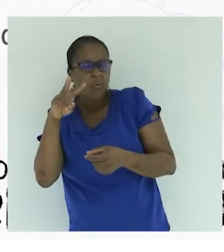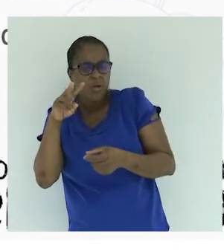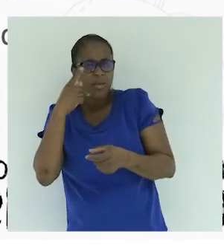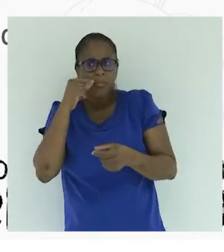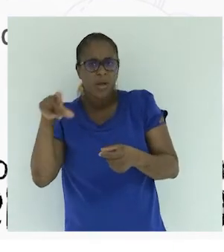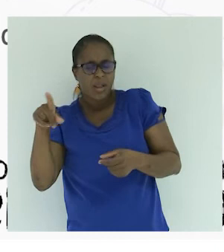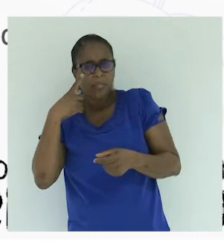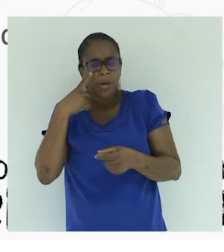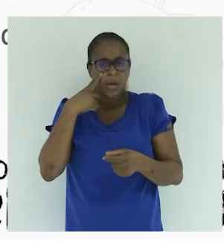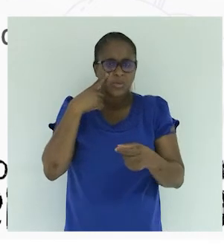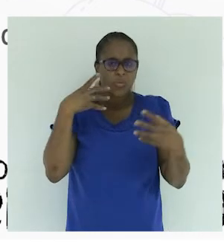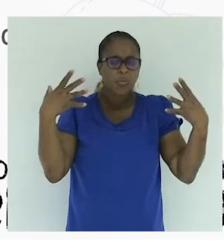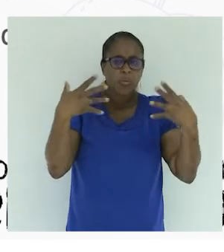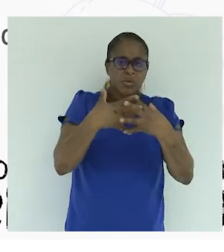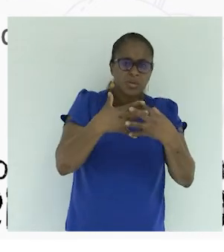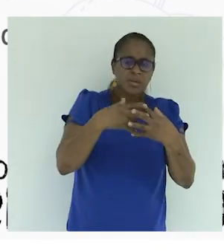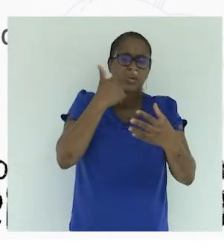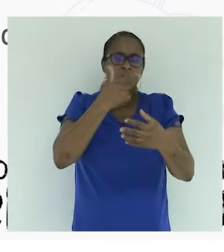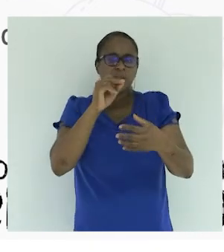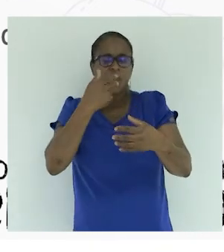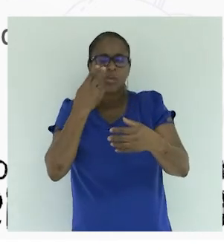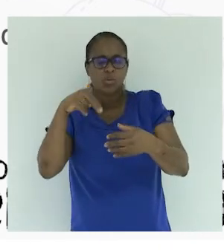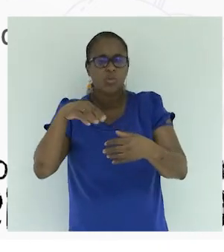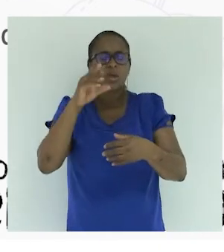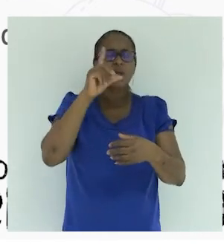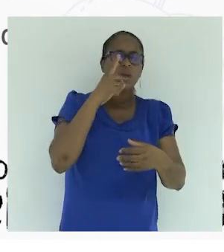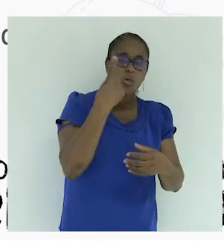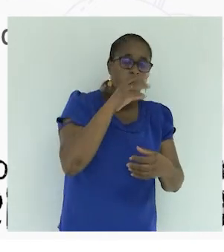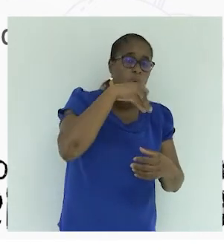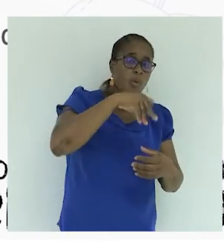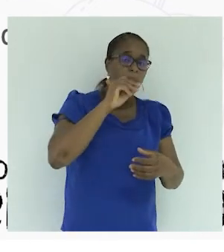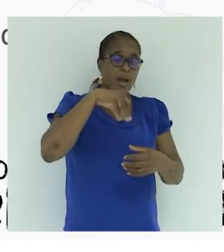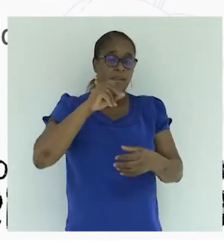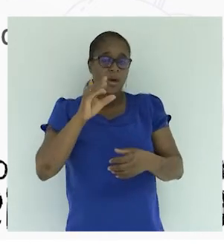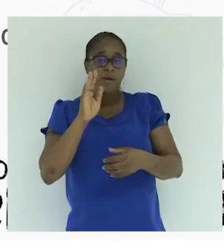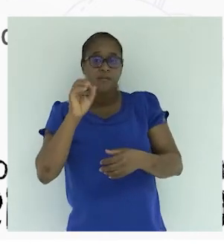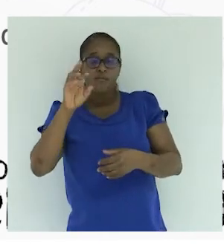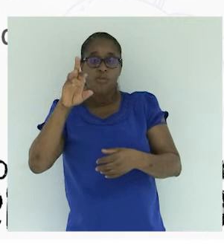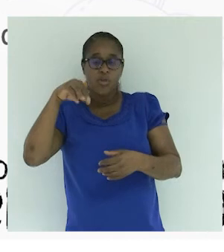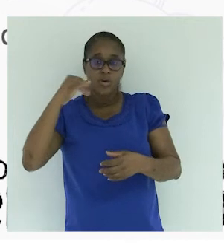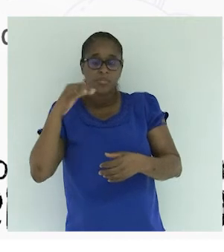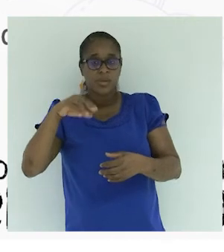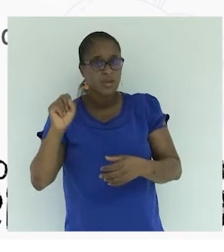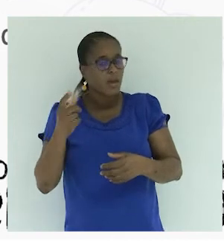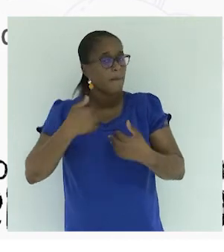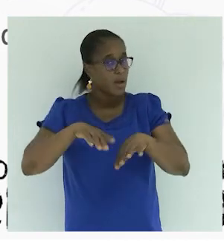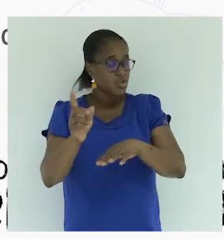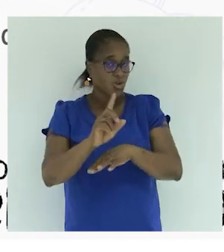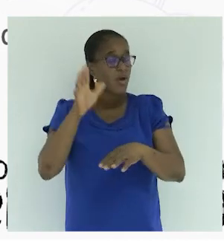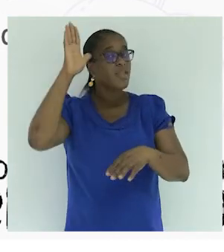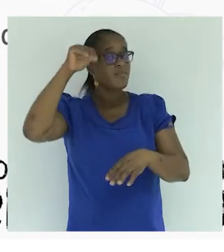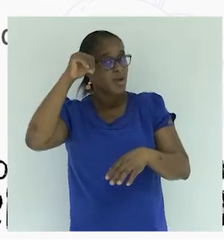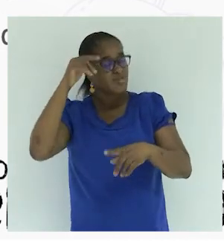parece um cruzamento entre um tatu e um papa-formigas. Mas não, são animais